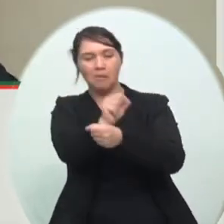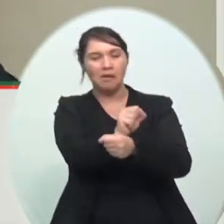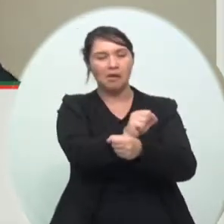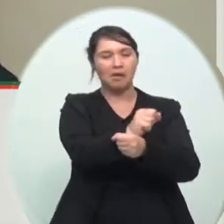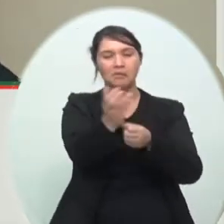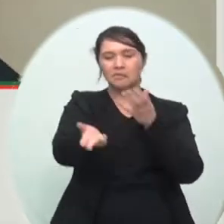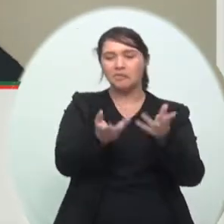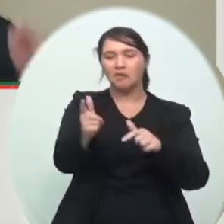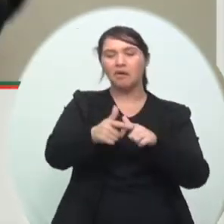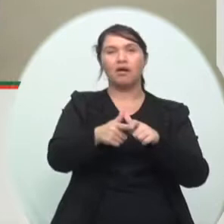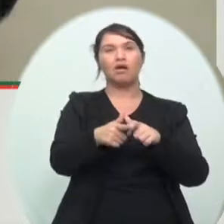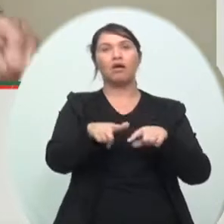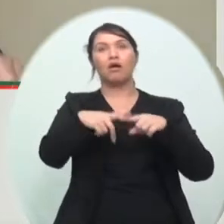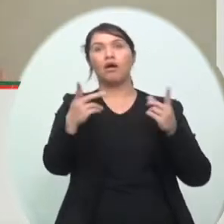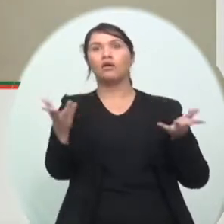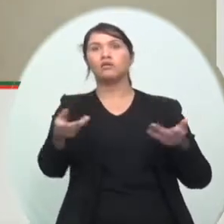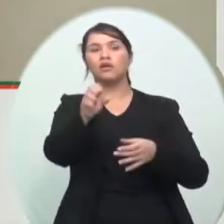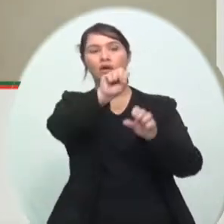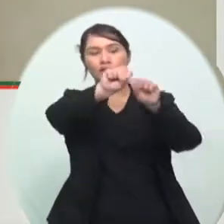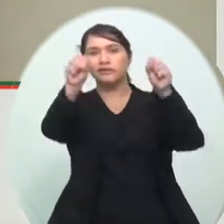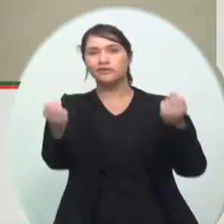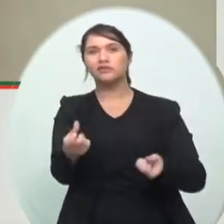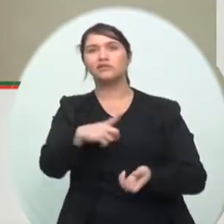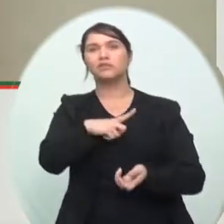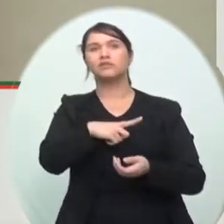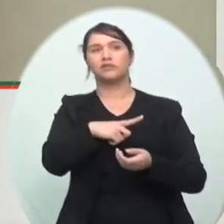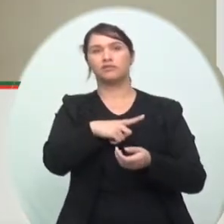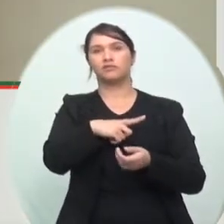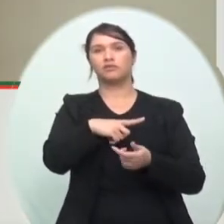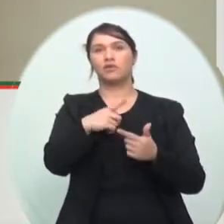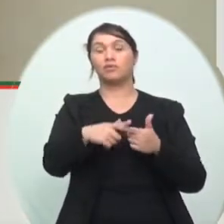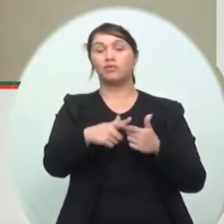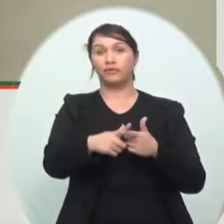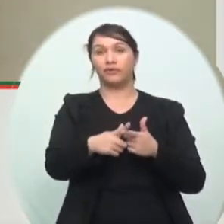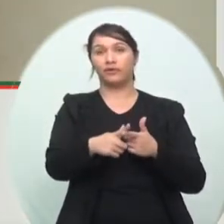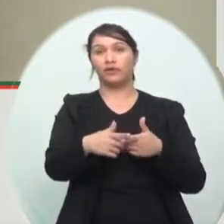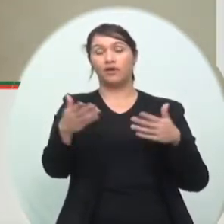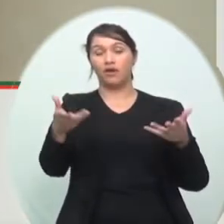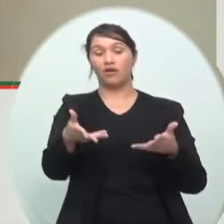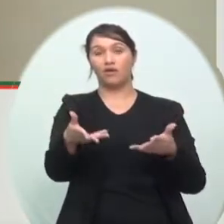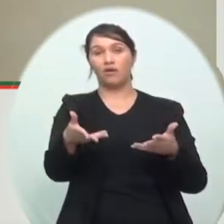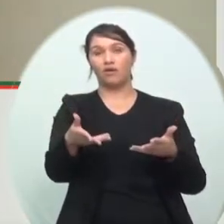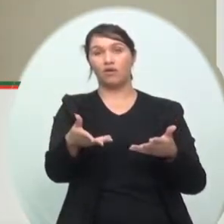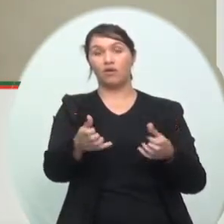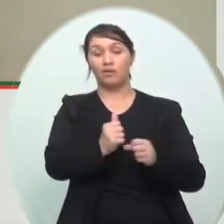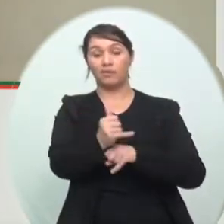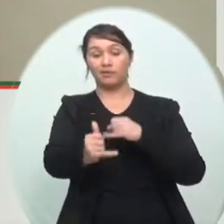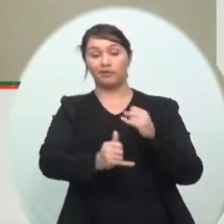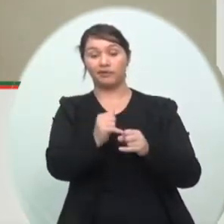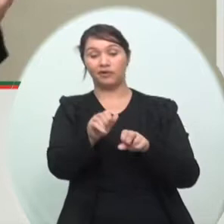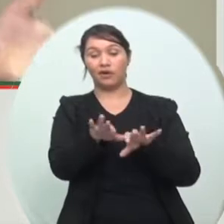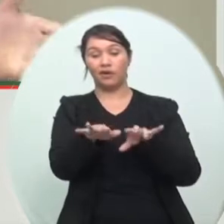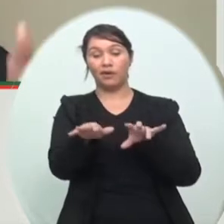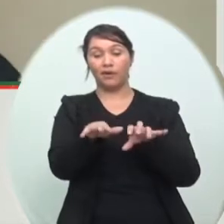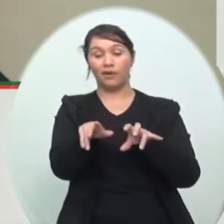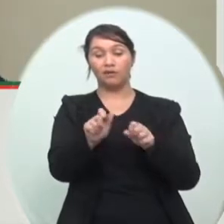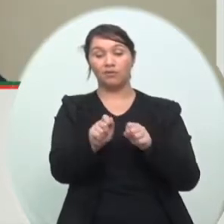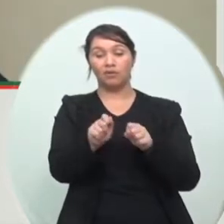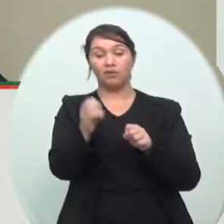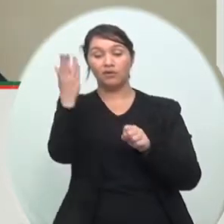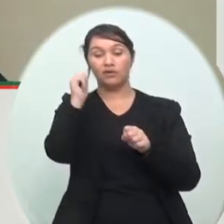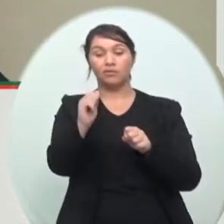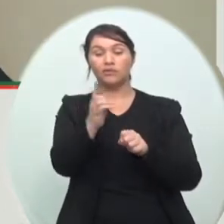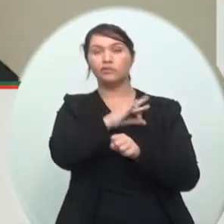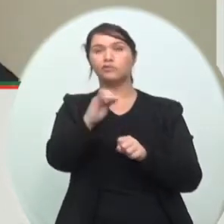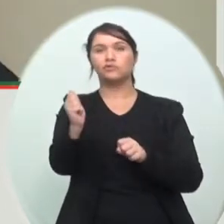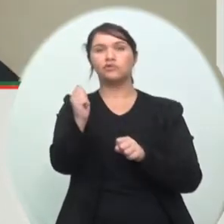O cidadão ia lá e se inscrevia, ele saberia no sistema qual era o mês, qual era o dia, quanto tempo ele seria atendido.